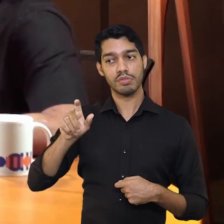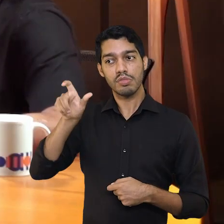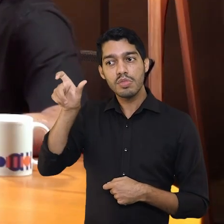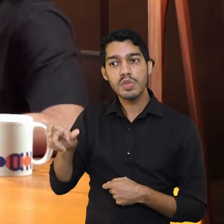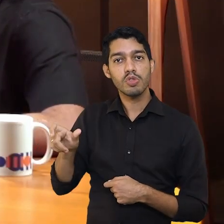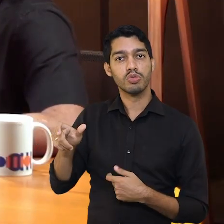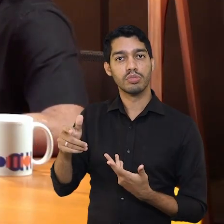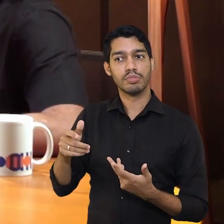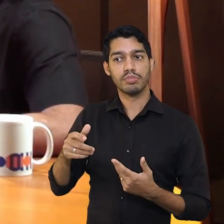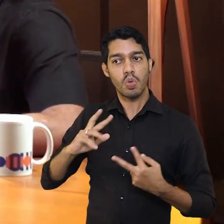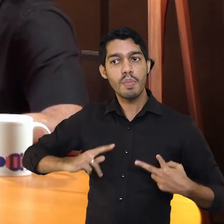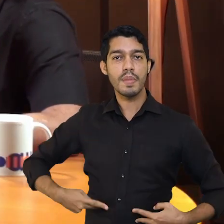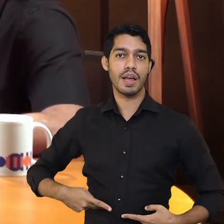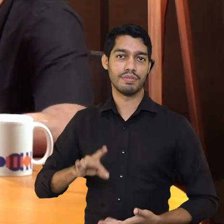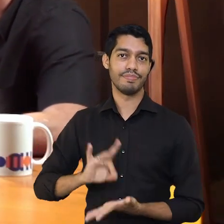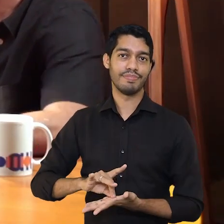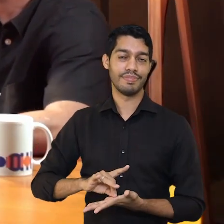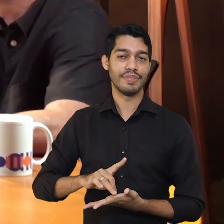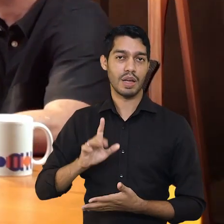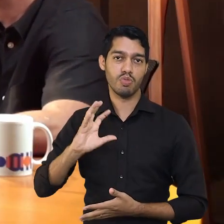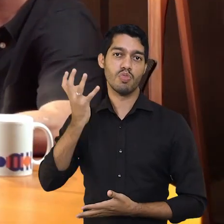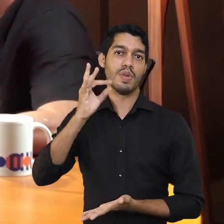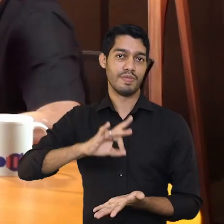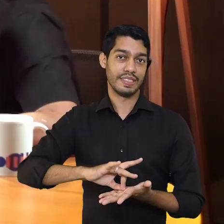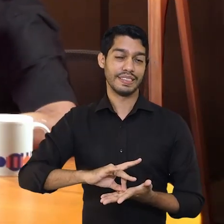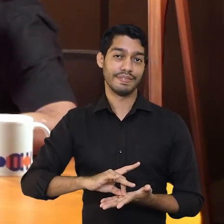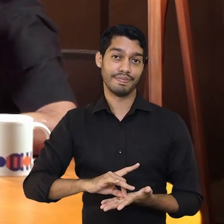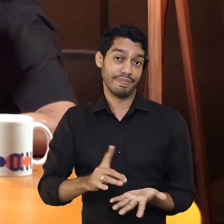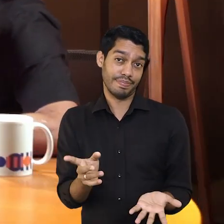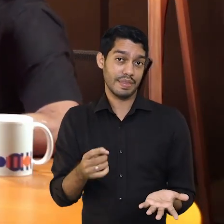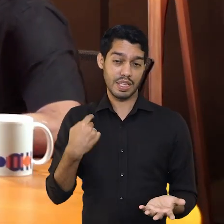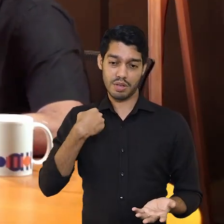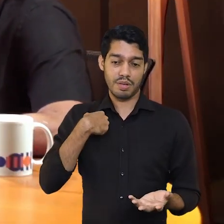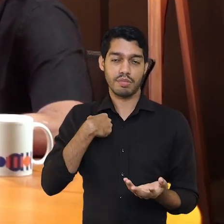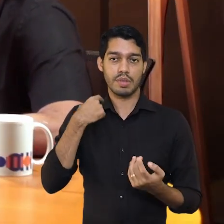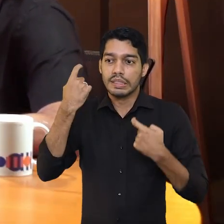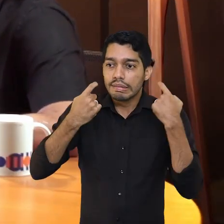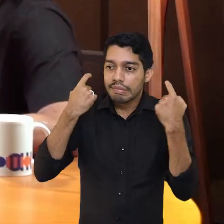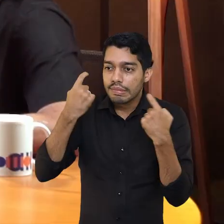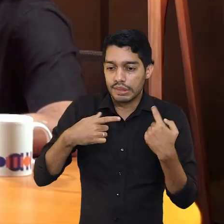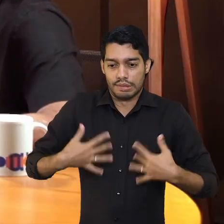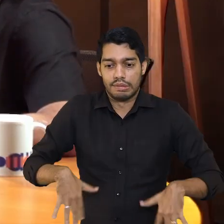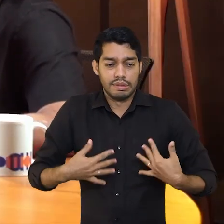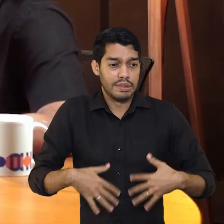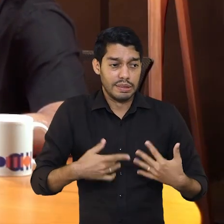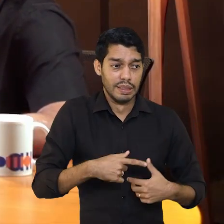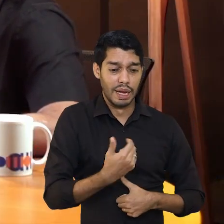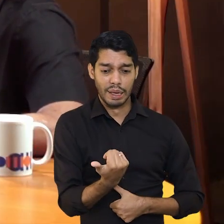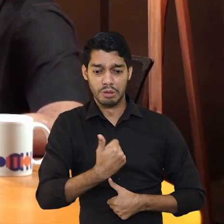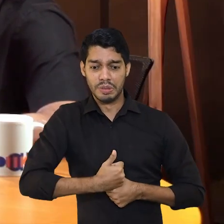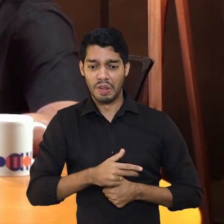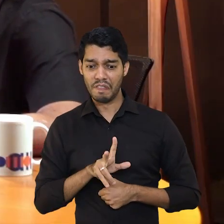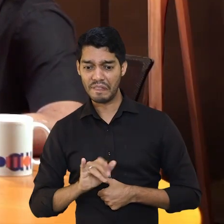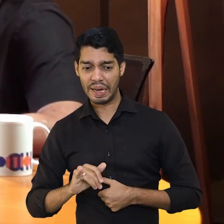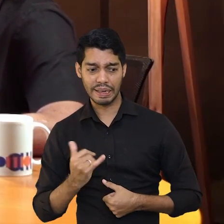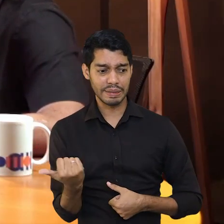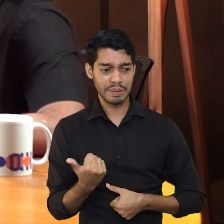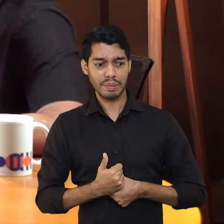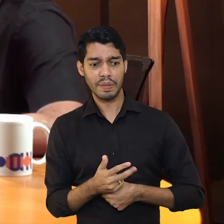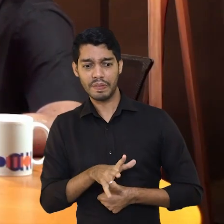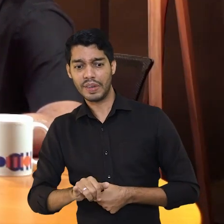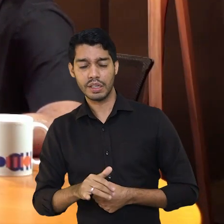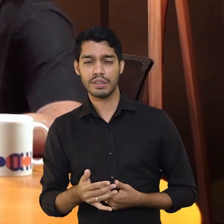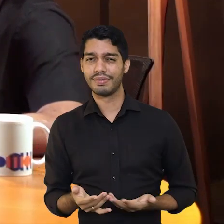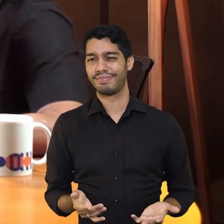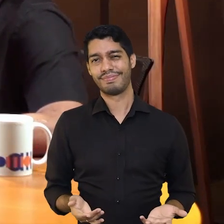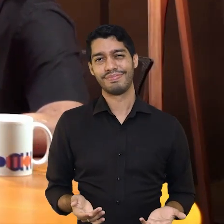fazer acontecer. Então, essa não é uma preocupação muito latente para mim nessa questão da substituição ali de profissões. Mas, com certeza, faz a